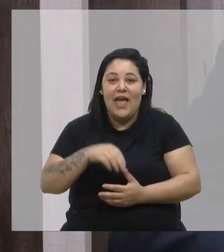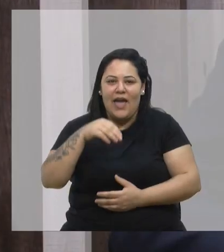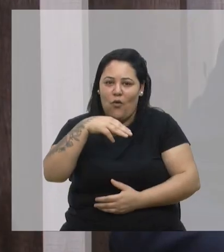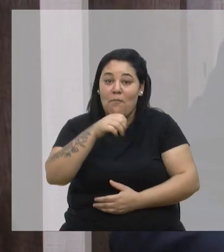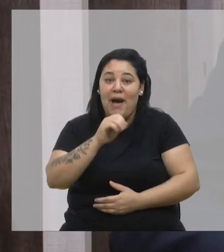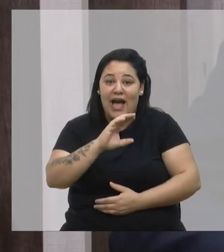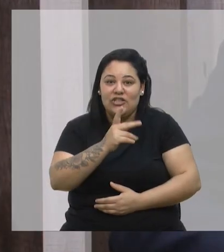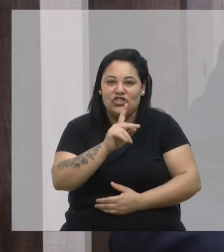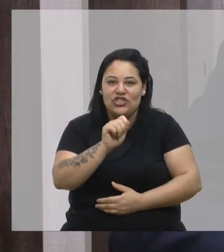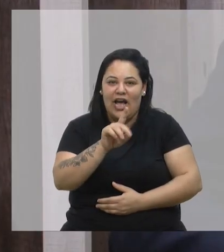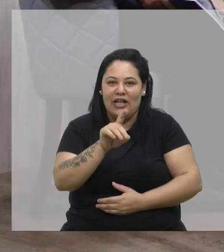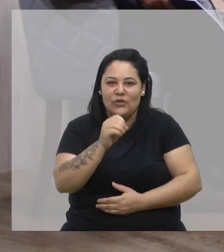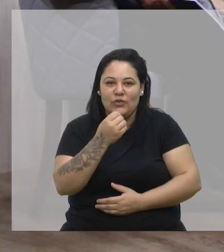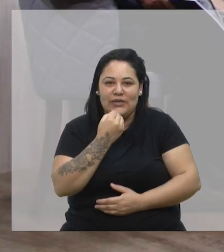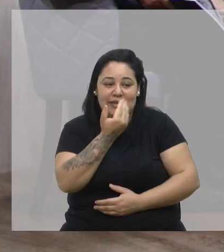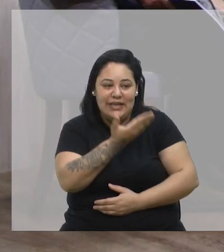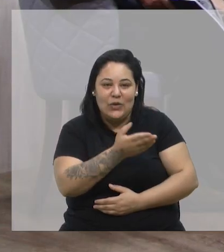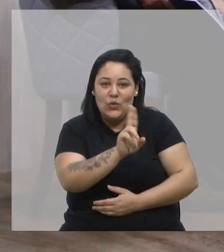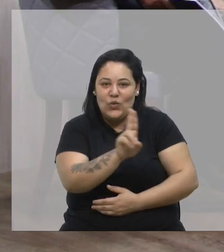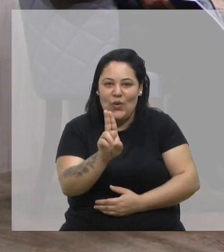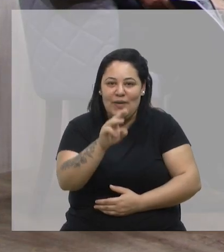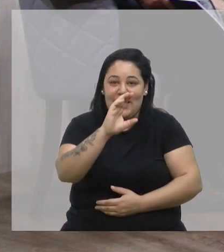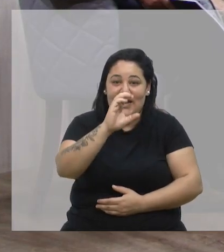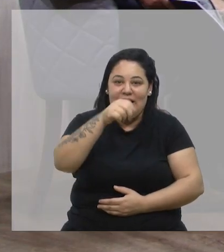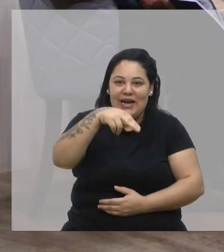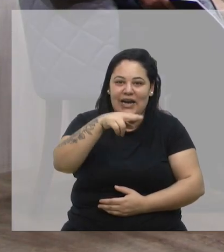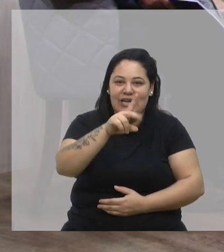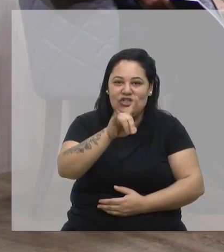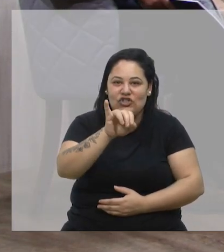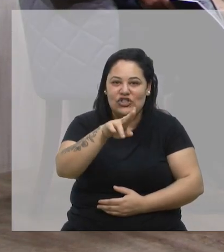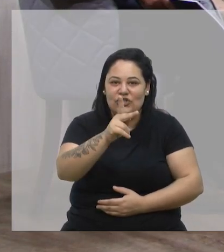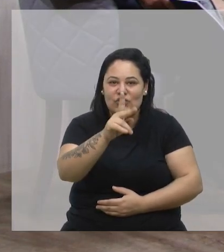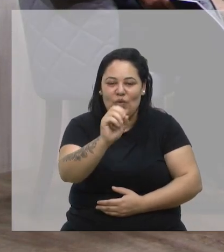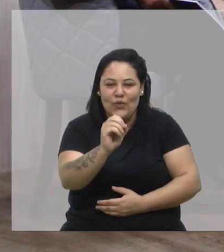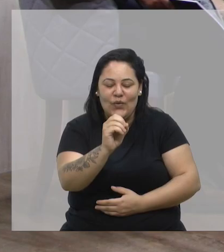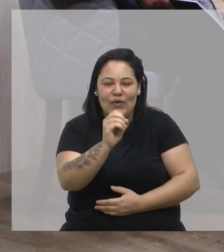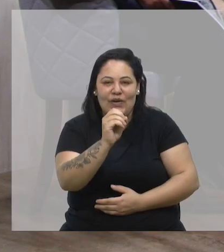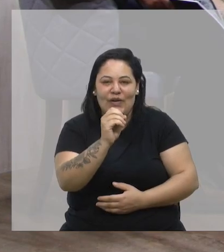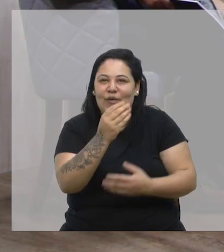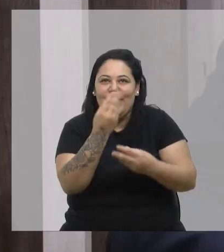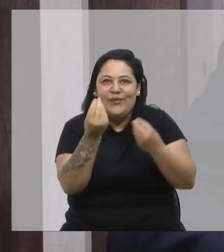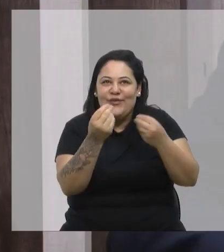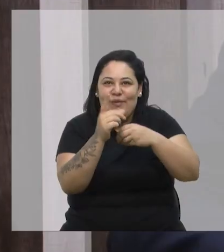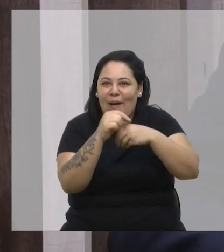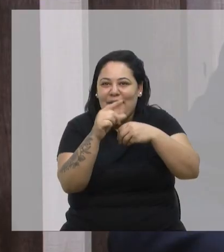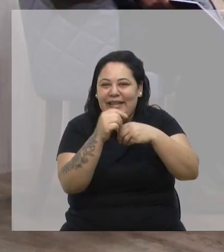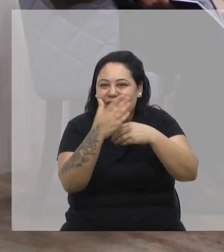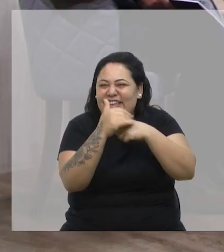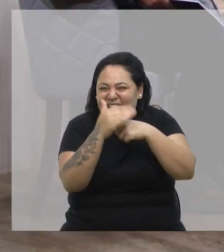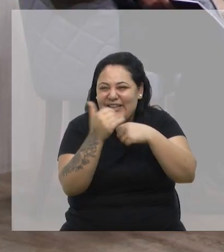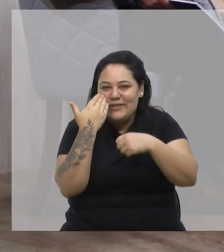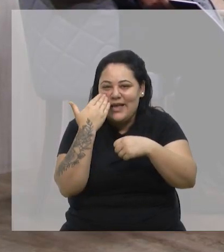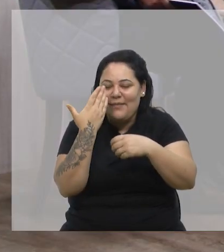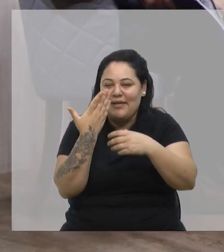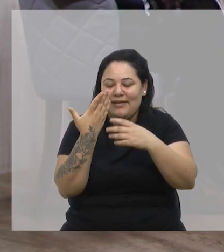ele coloca o nome de Candinho, né? Como ele fosse cândido, como ele fosse afável, limpo. Uma figura afável,